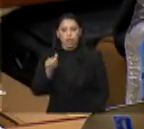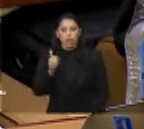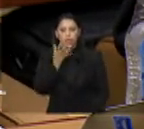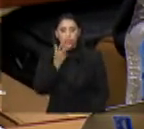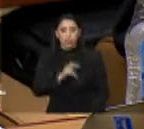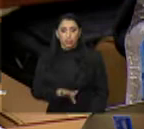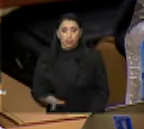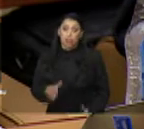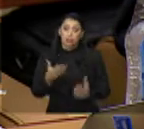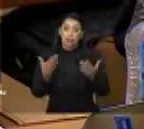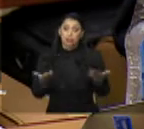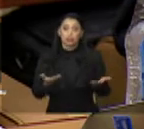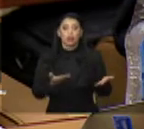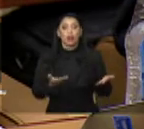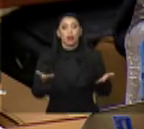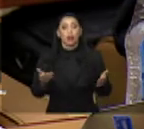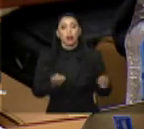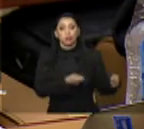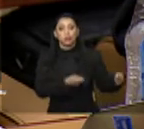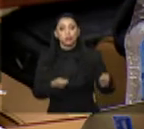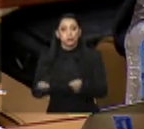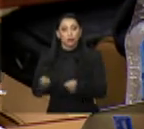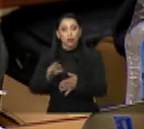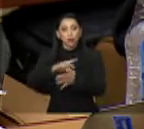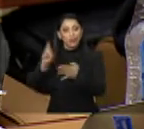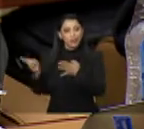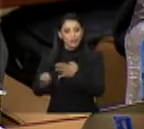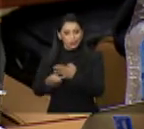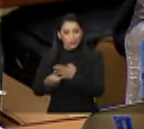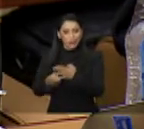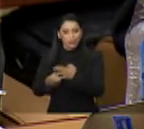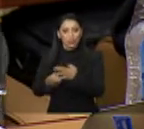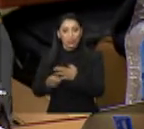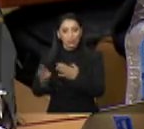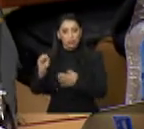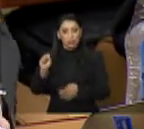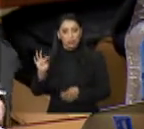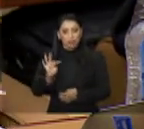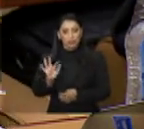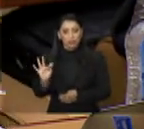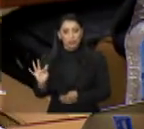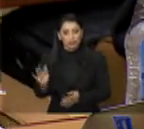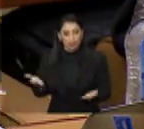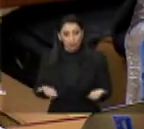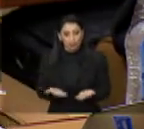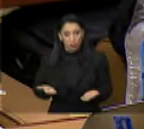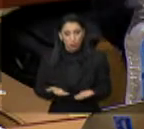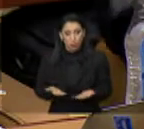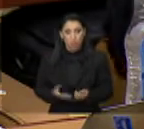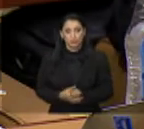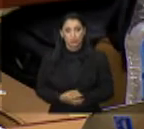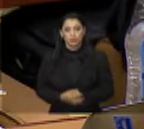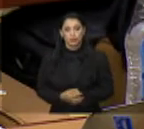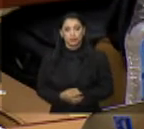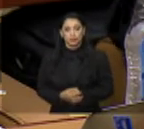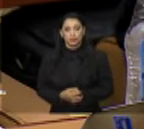extraordinário para o Supremo Tribunal Federal os recorrentes